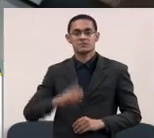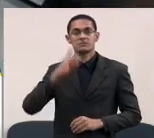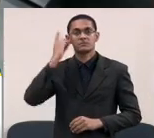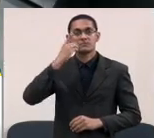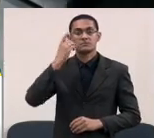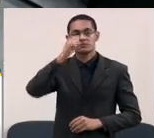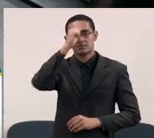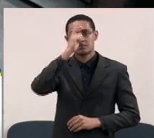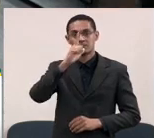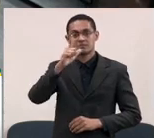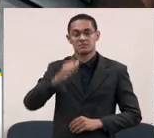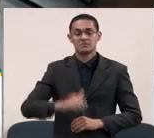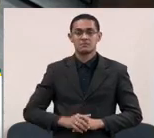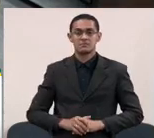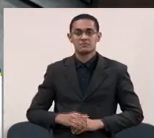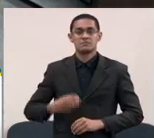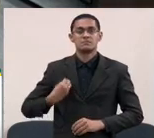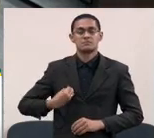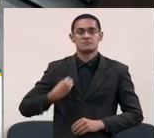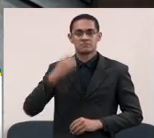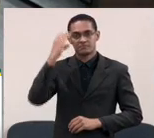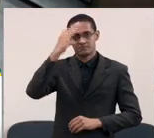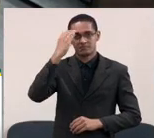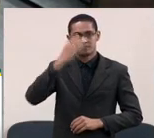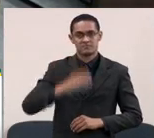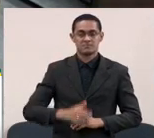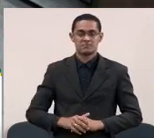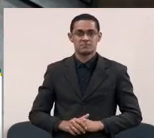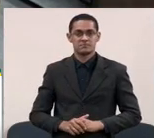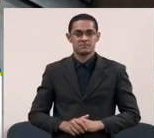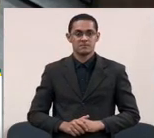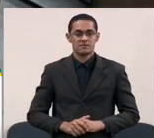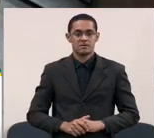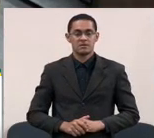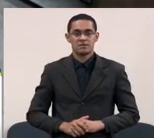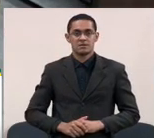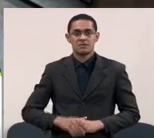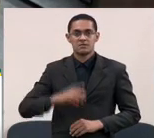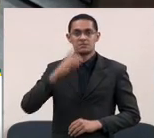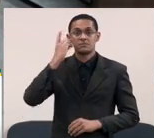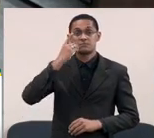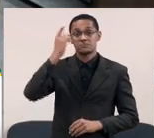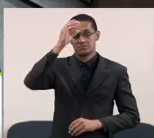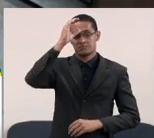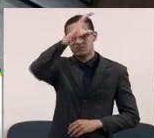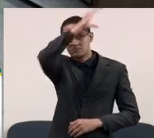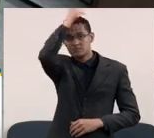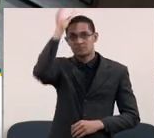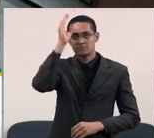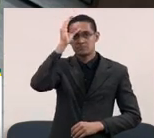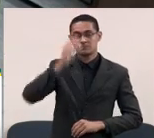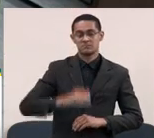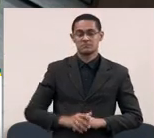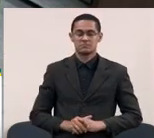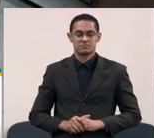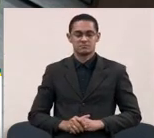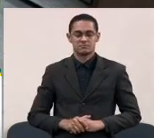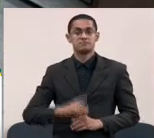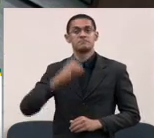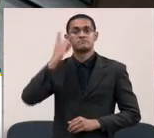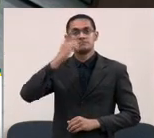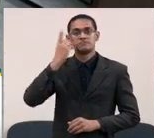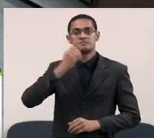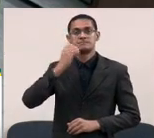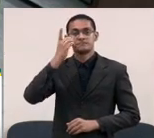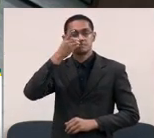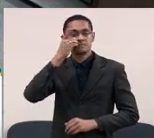Serrão, do DEM. Deputado Charlie Johnny, do PL. Deputada Cristina Almeida, do PSB. Deputado